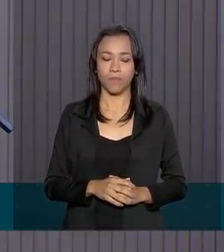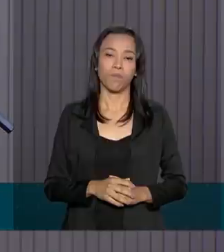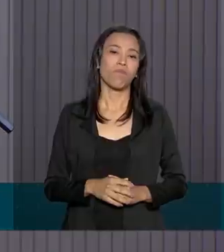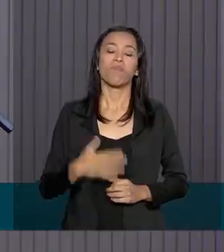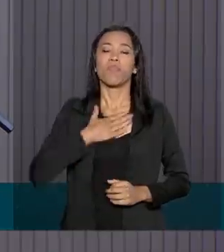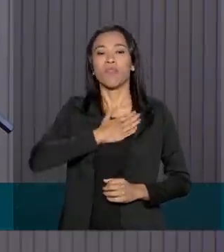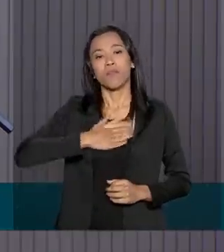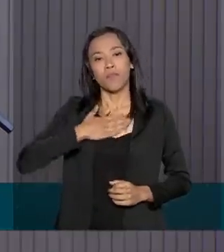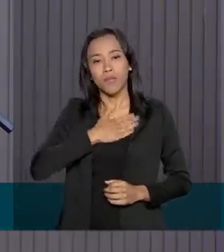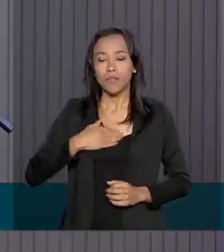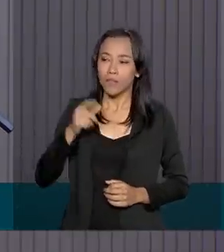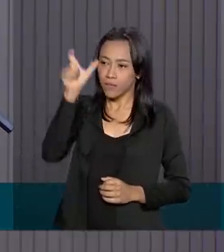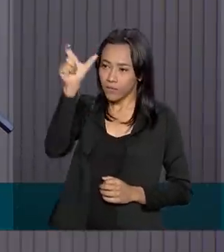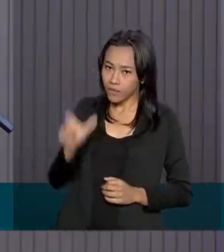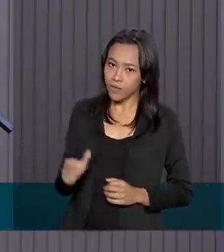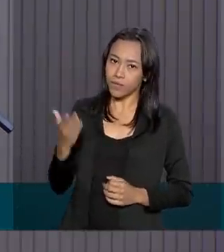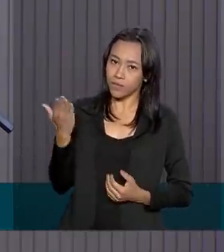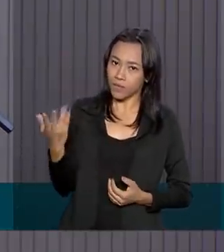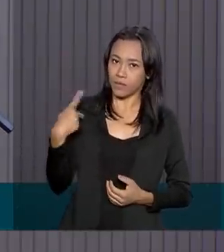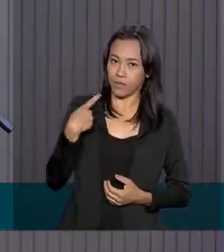Prezado pastor John Reid.